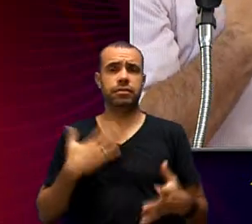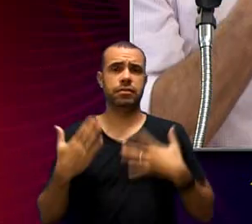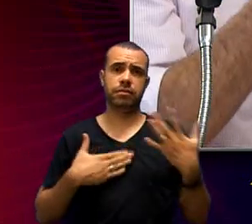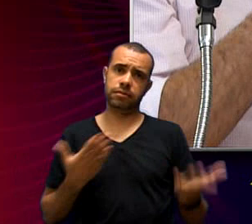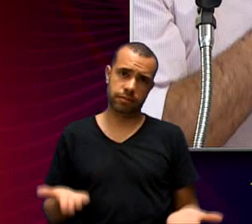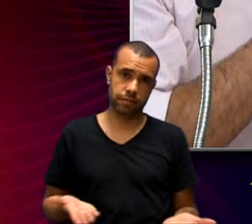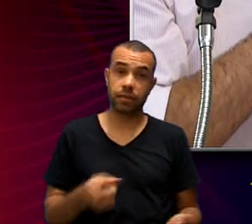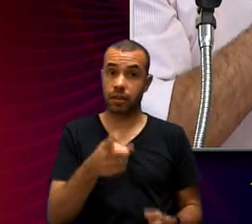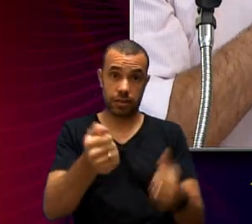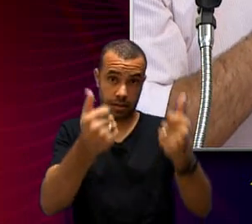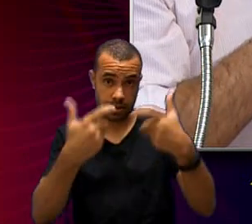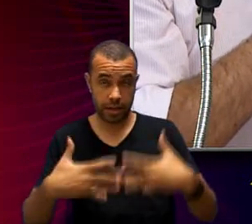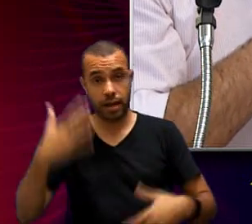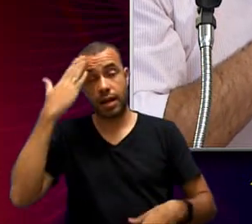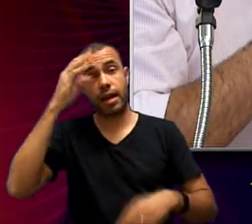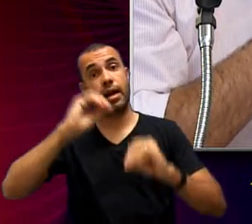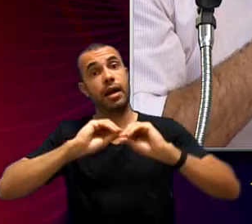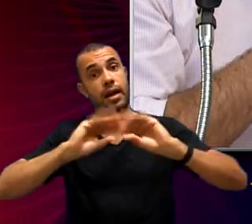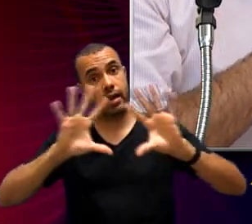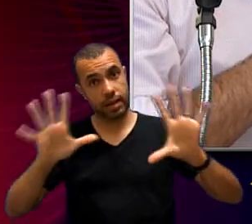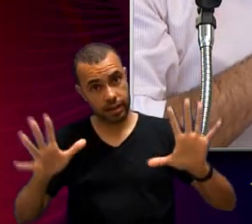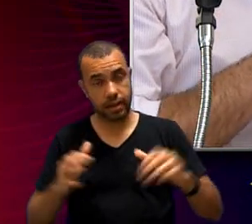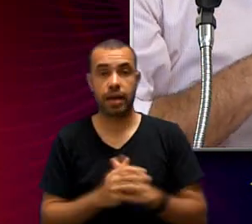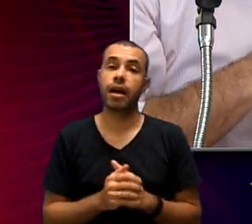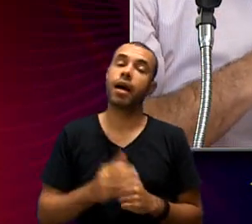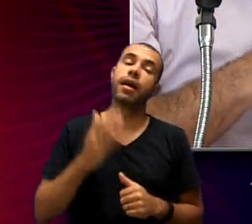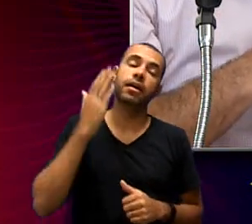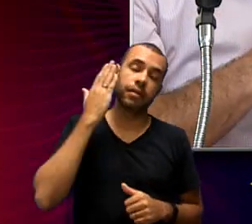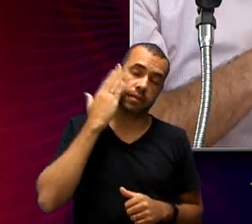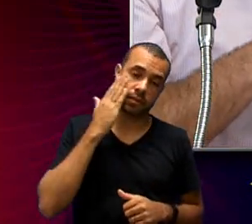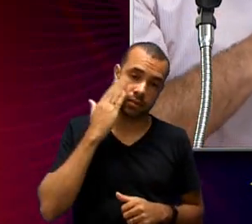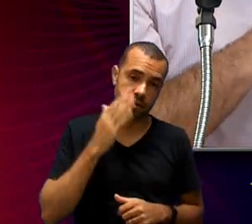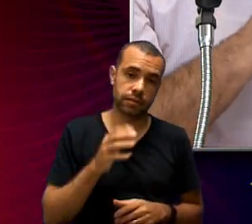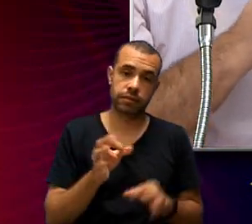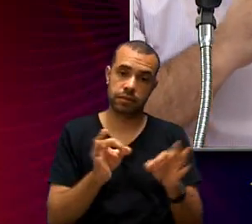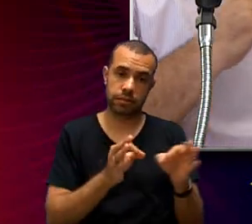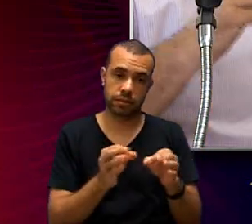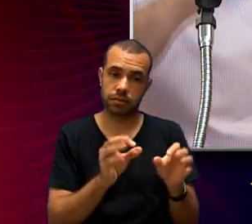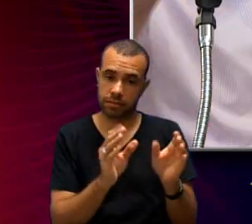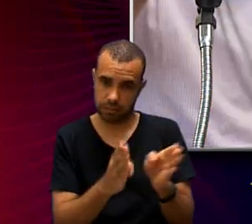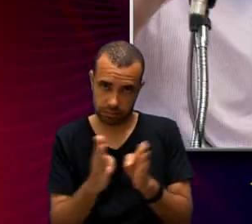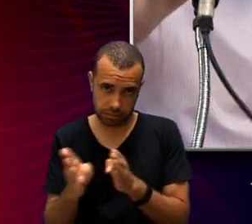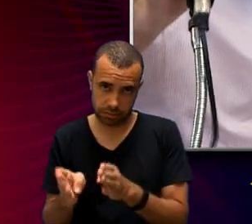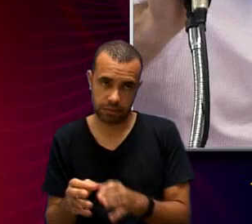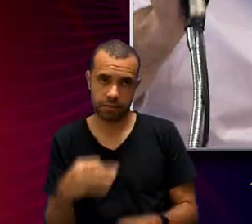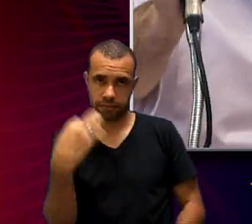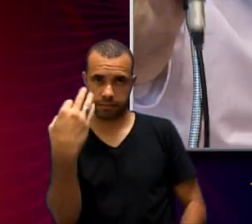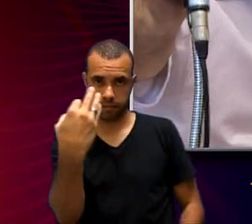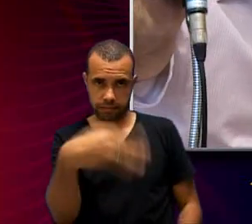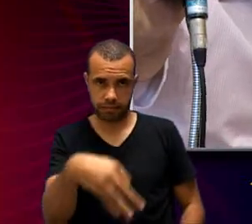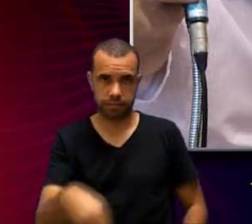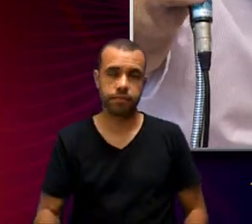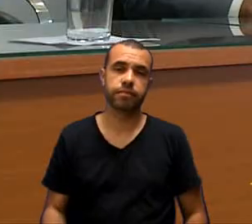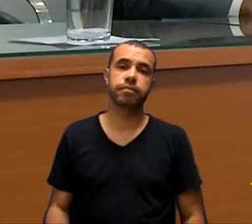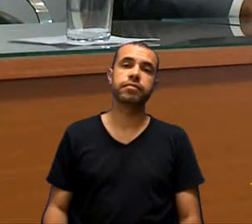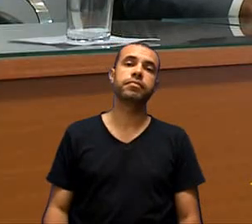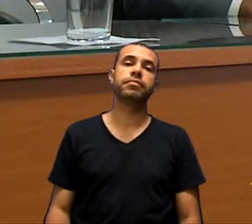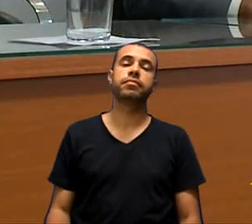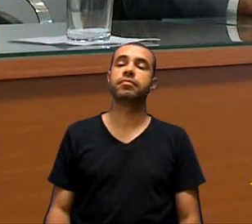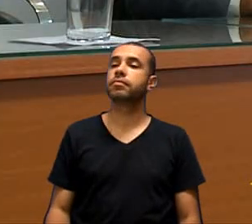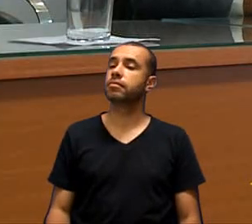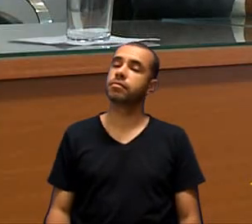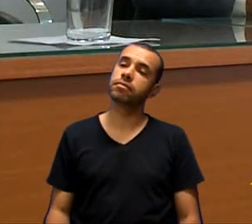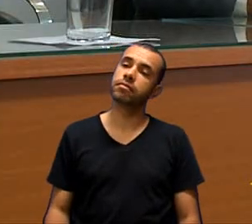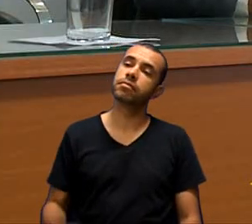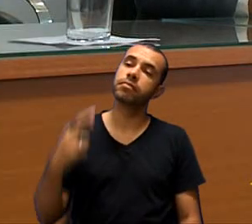está realista. Me esclareceu realista. E mostra que a metodologia, ao meu ver, está correta. Quem mais está inscrito aqui?